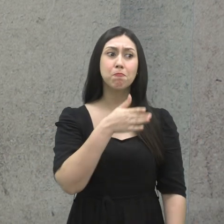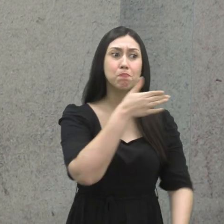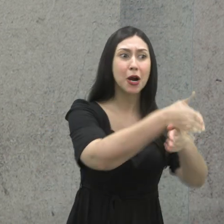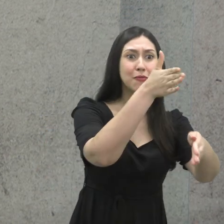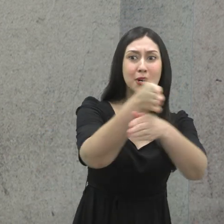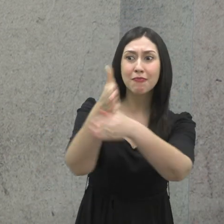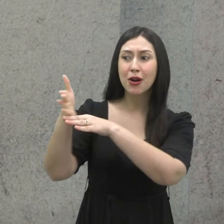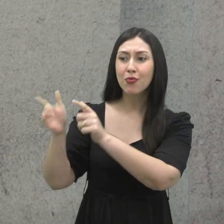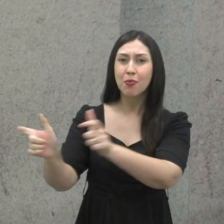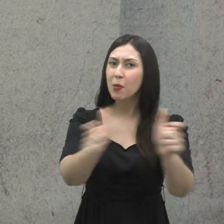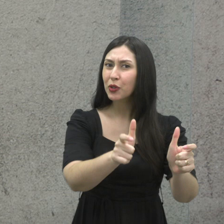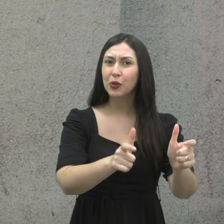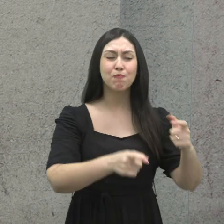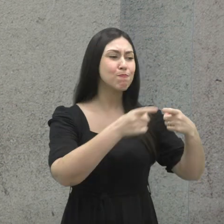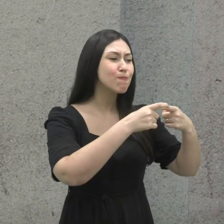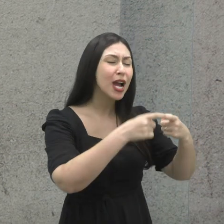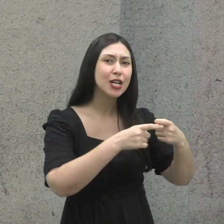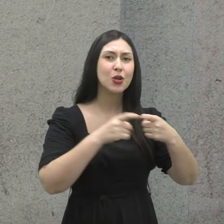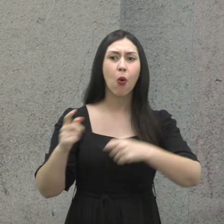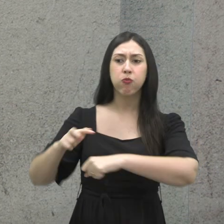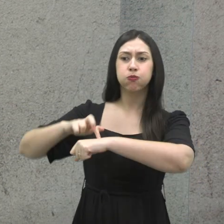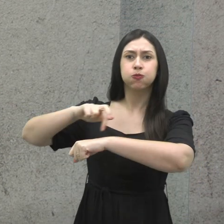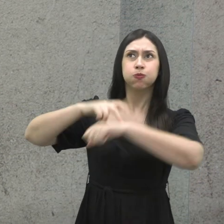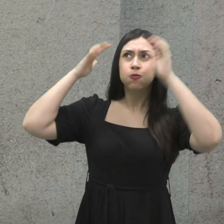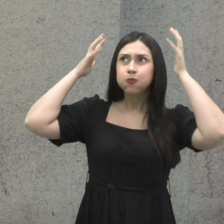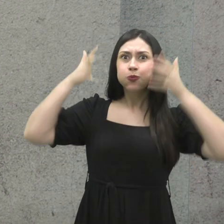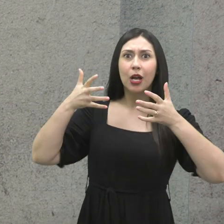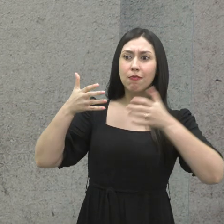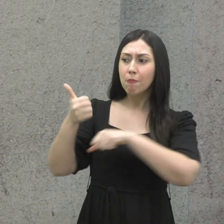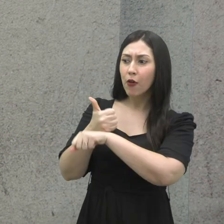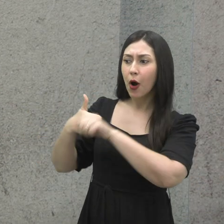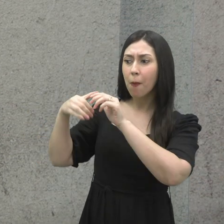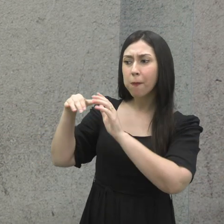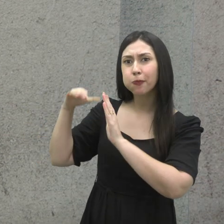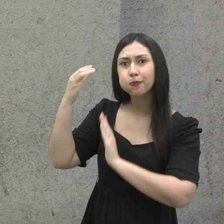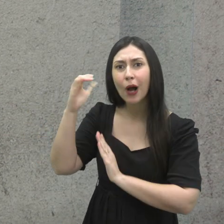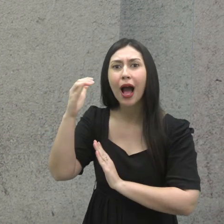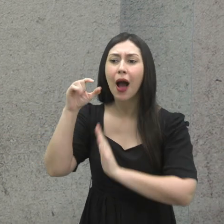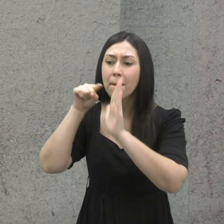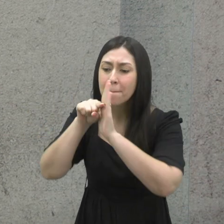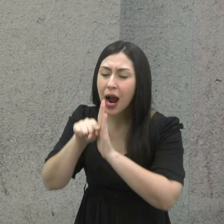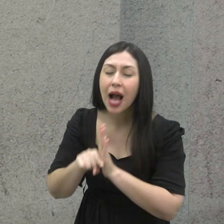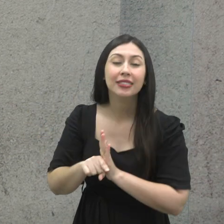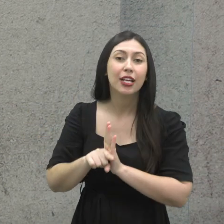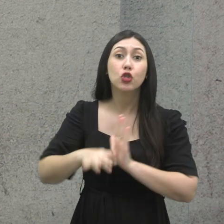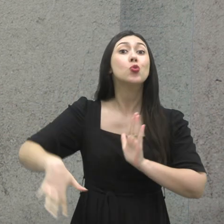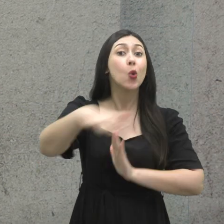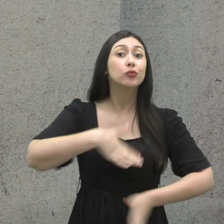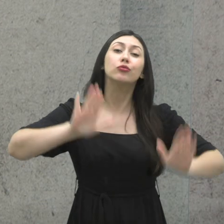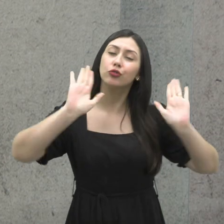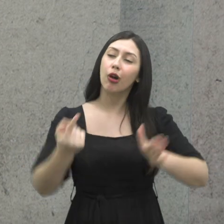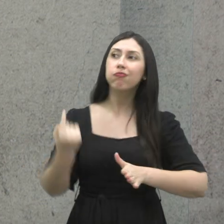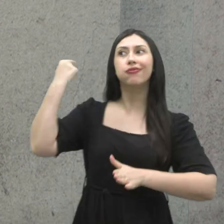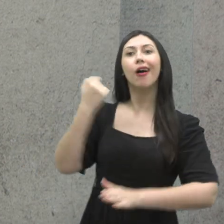lugar. Médicos, astronautas, cientistas, todos já foram alunos. Até nos nossos momentos de lazer,